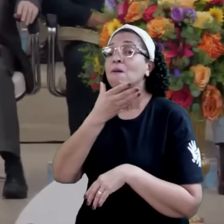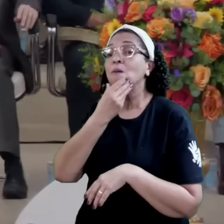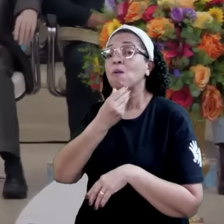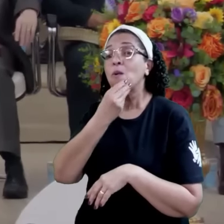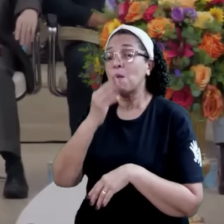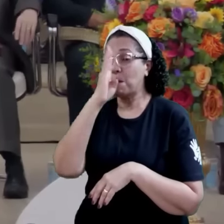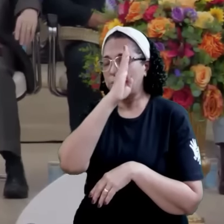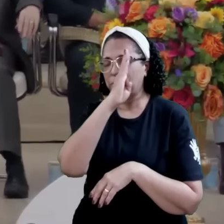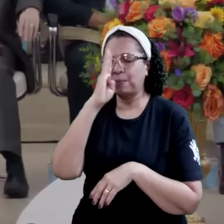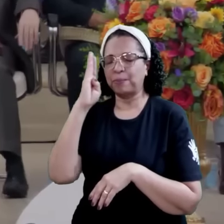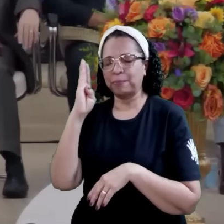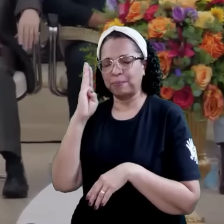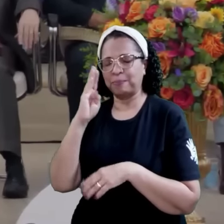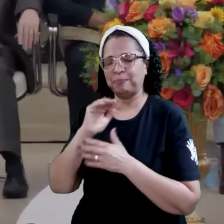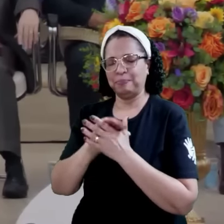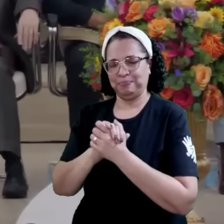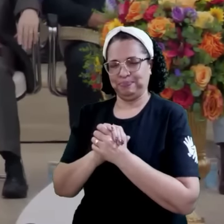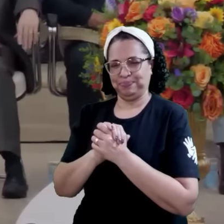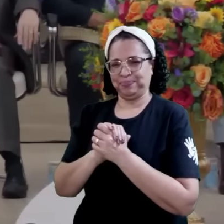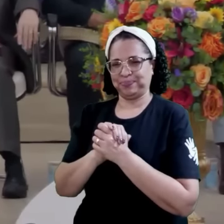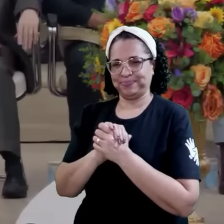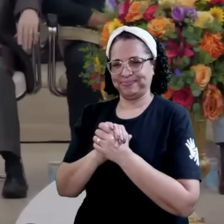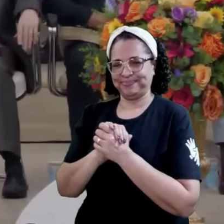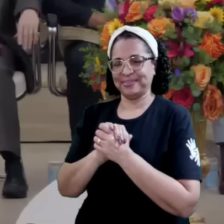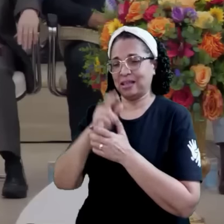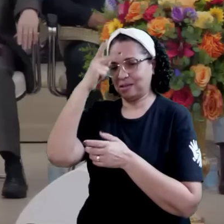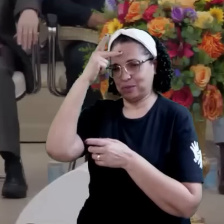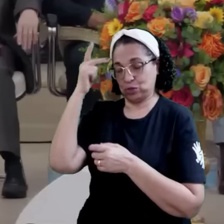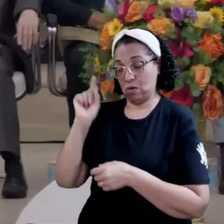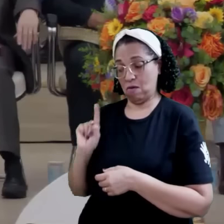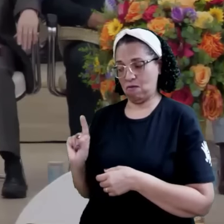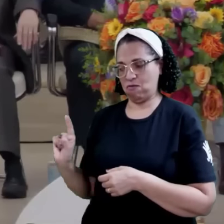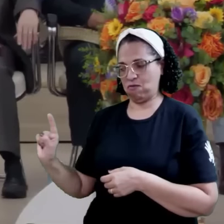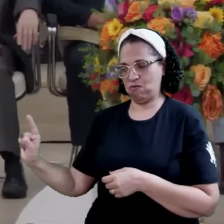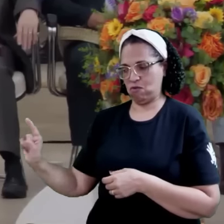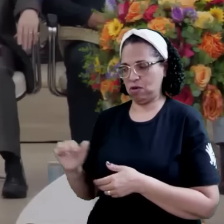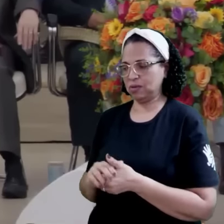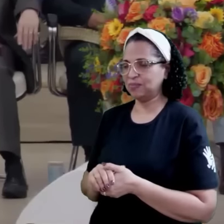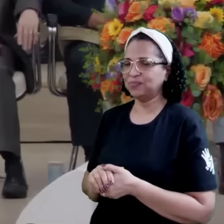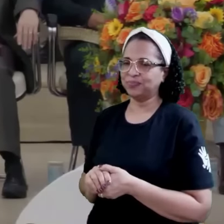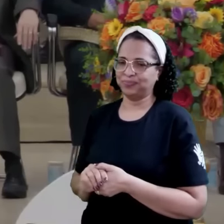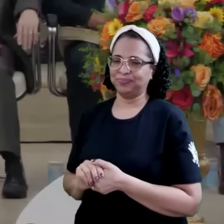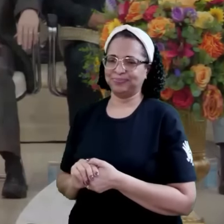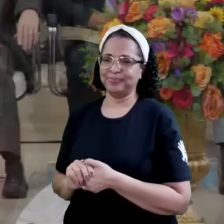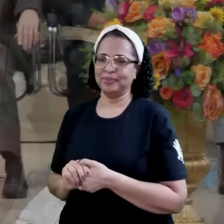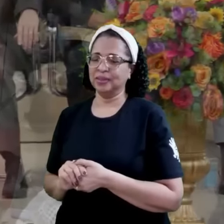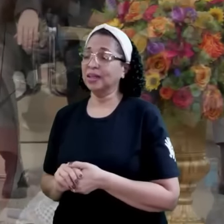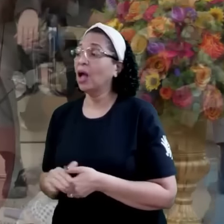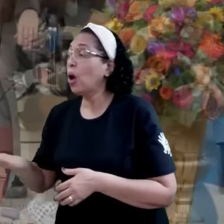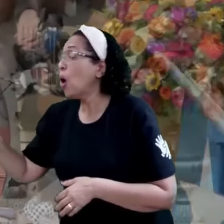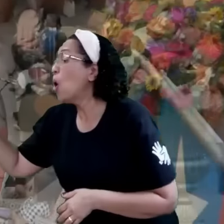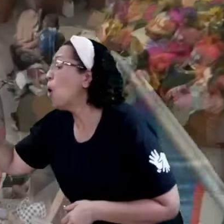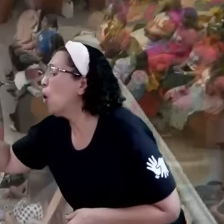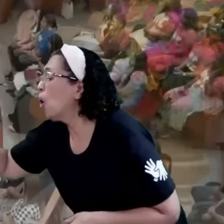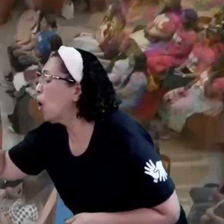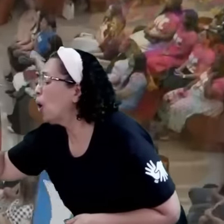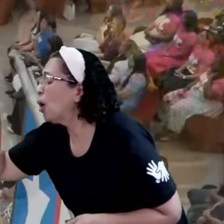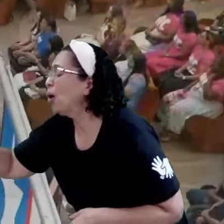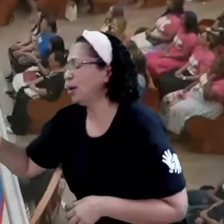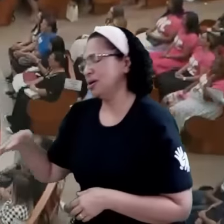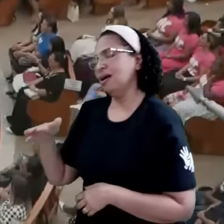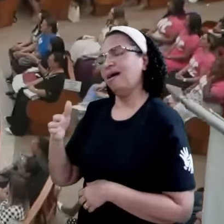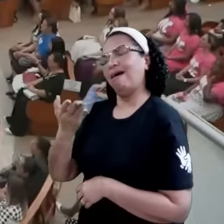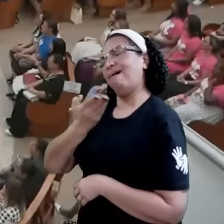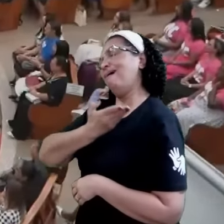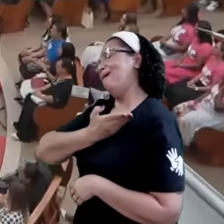mestre te chama interesseiros irmão quanta hipocrisia irmão tava mandando ele calar a